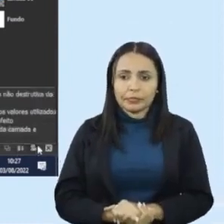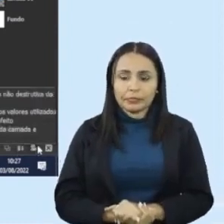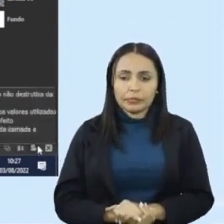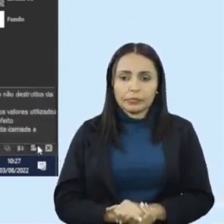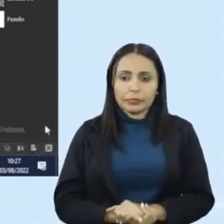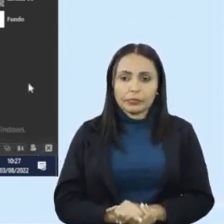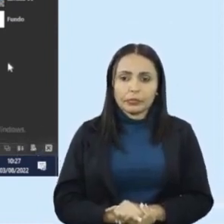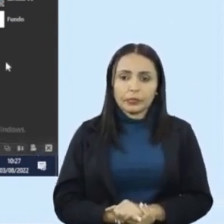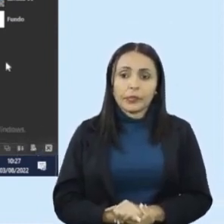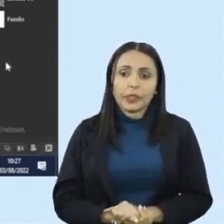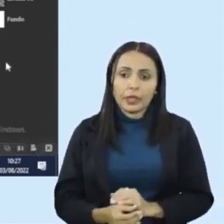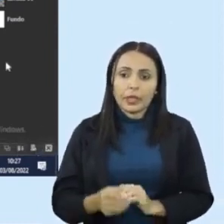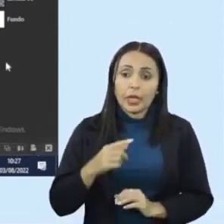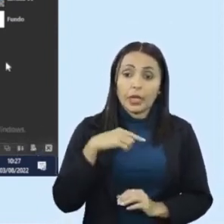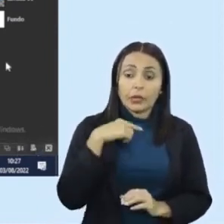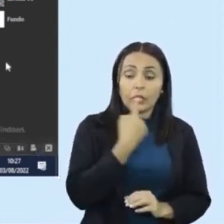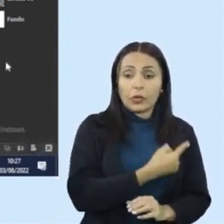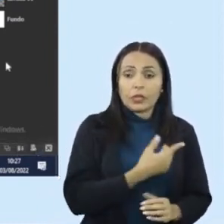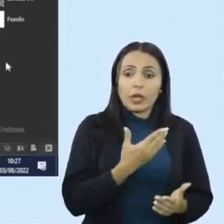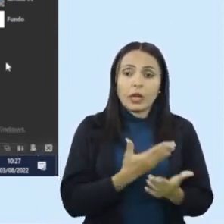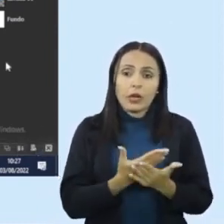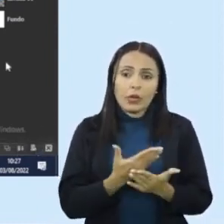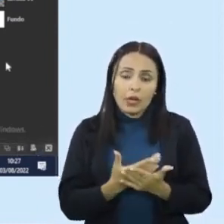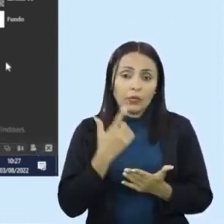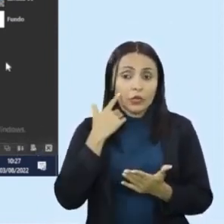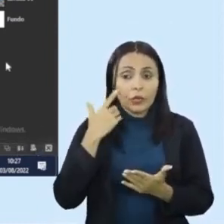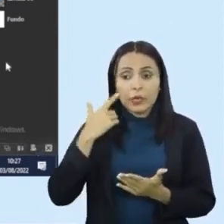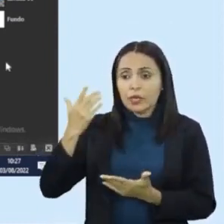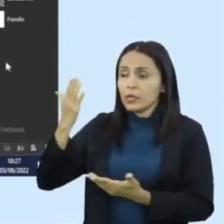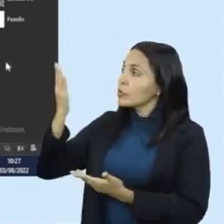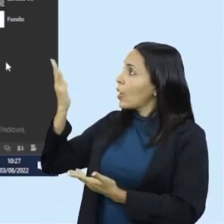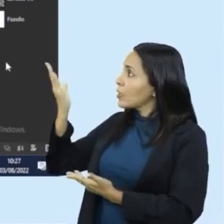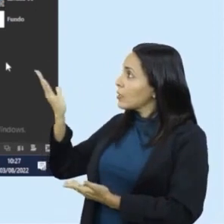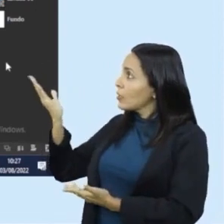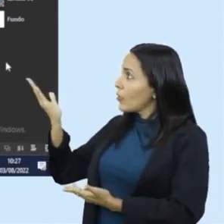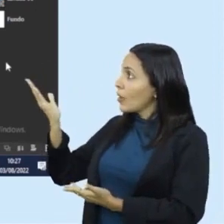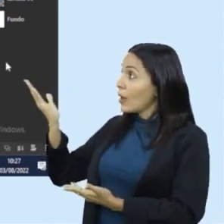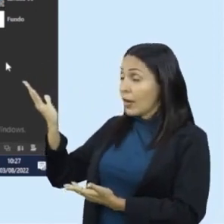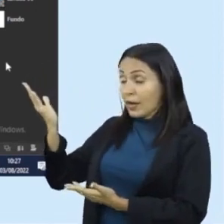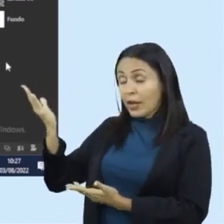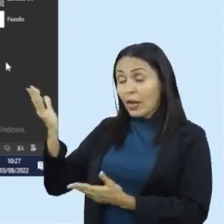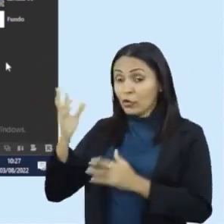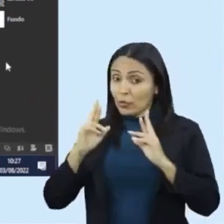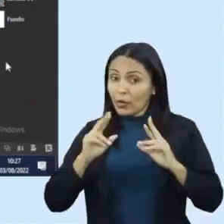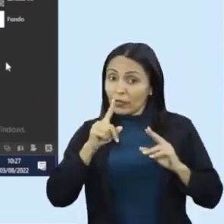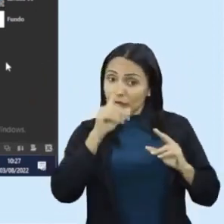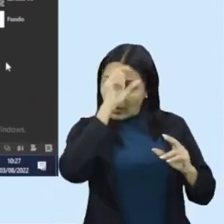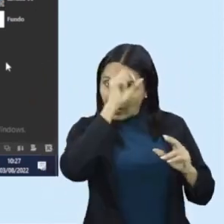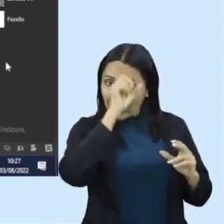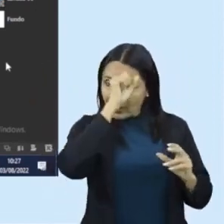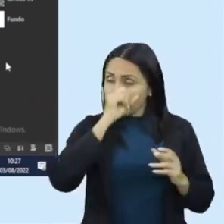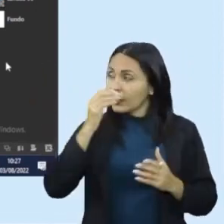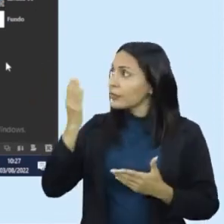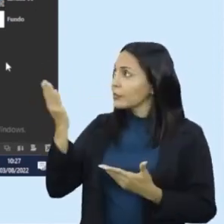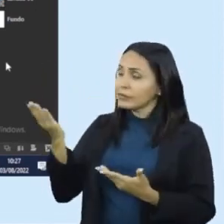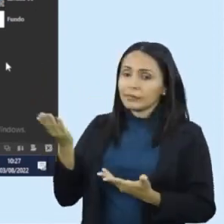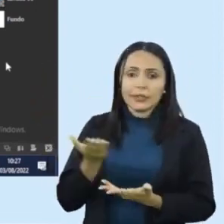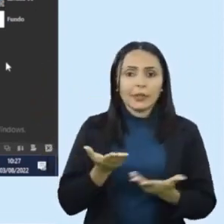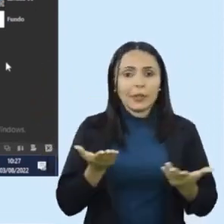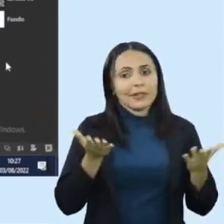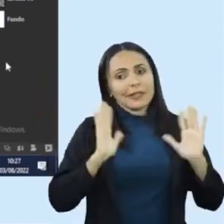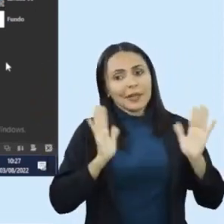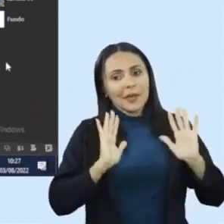Bom, a nossa aula foi realmente sobre isso. Espero que vocês tenham aprendido. E no